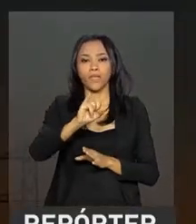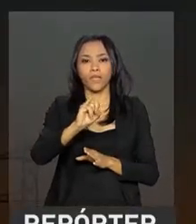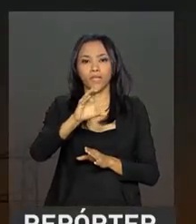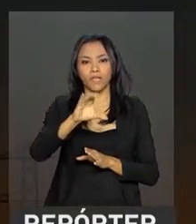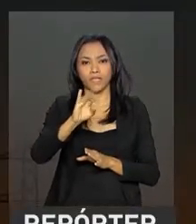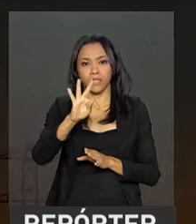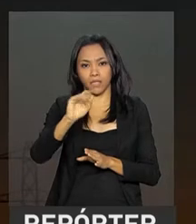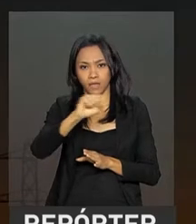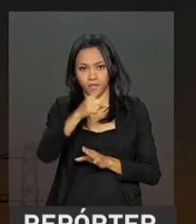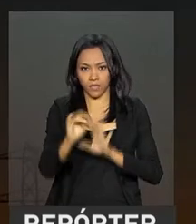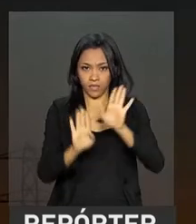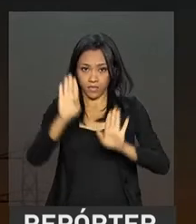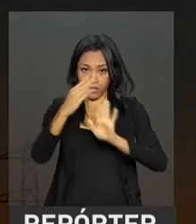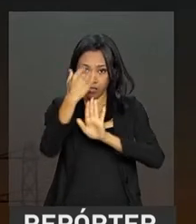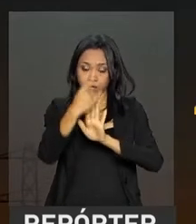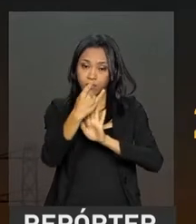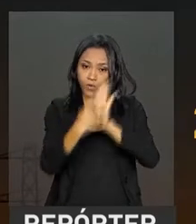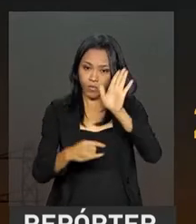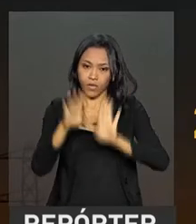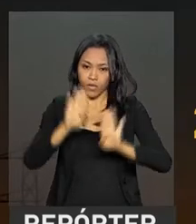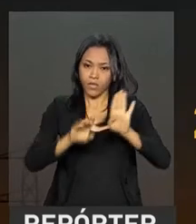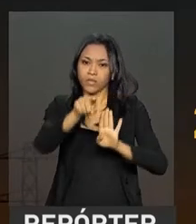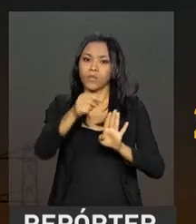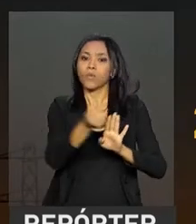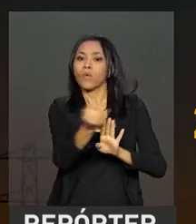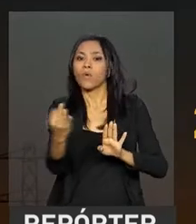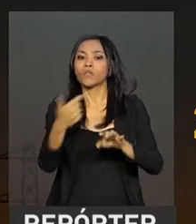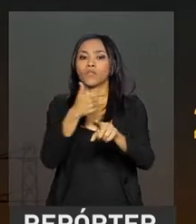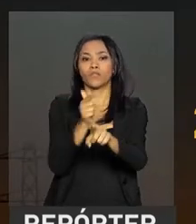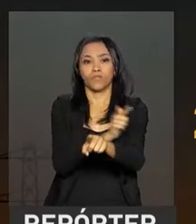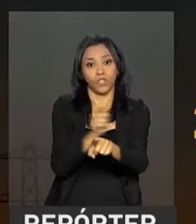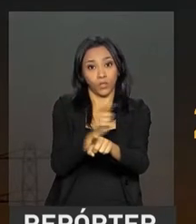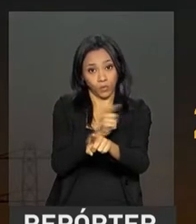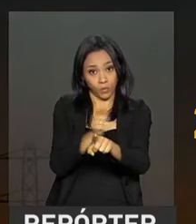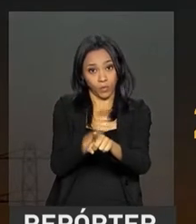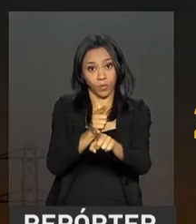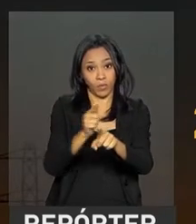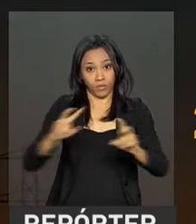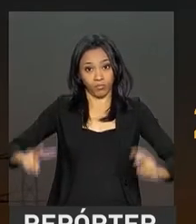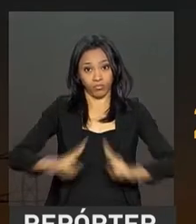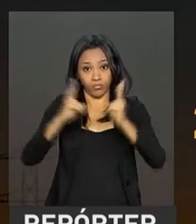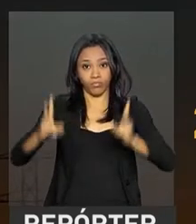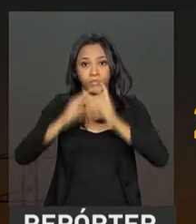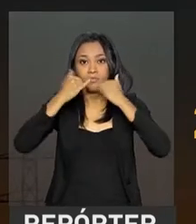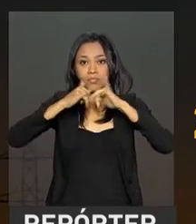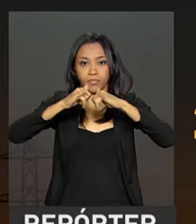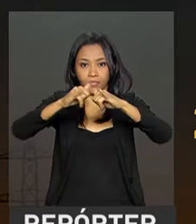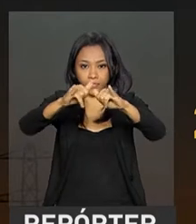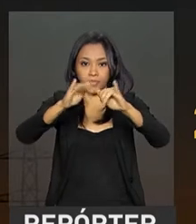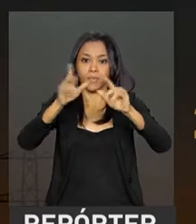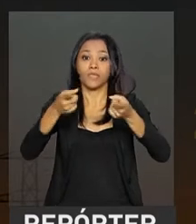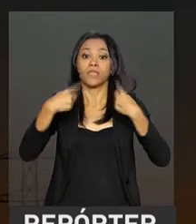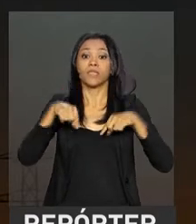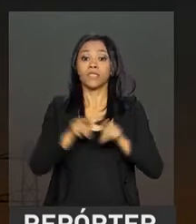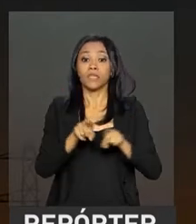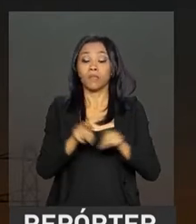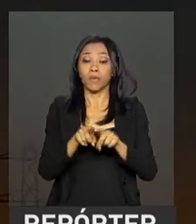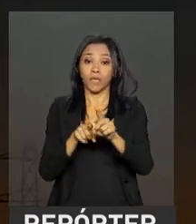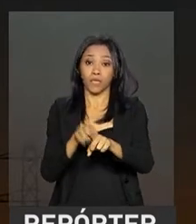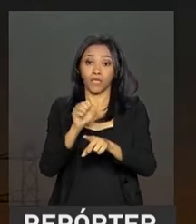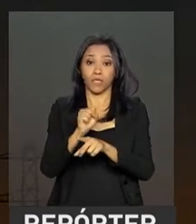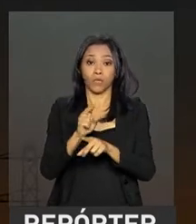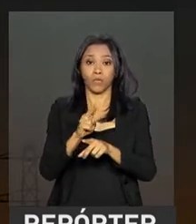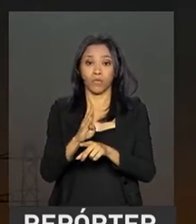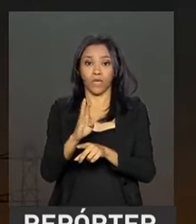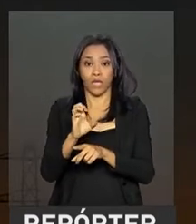construção, operação e manutenção de 22 linhas de transmissão e 14 subestações. Elas foram divididas em